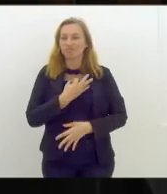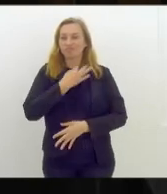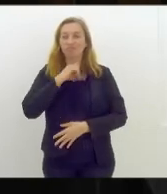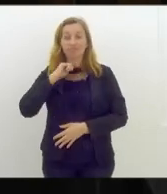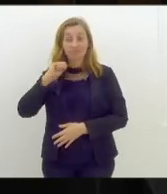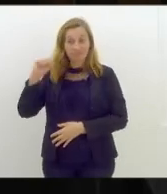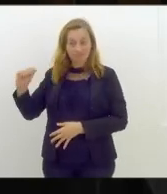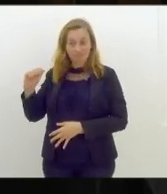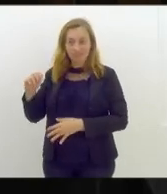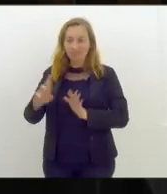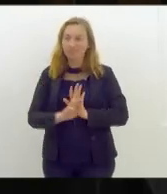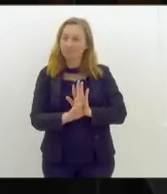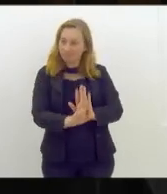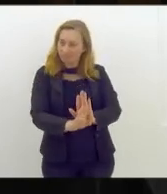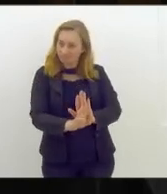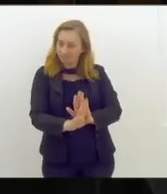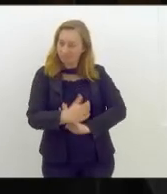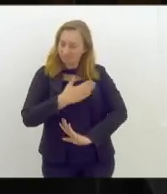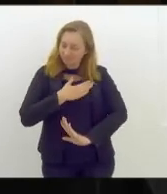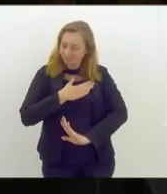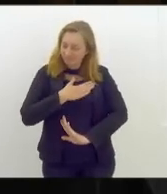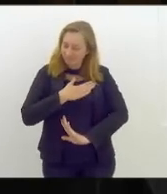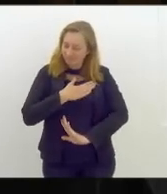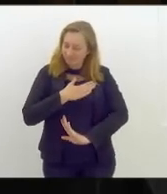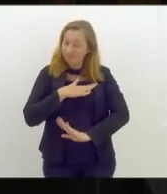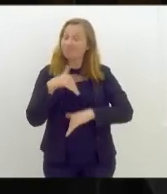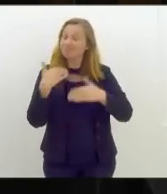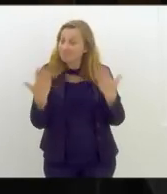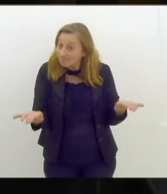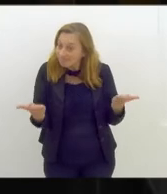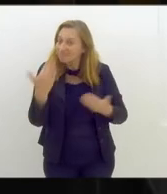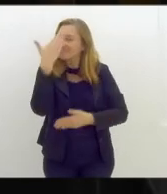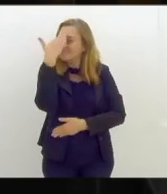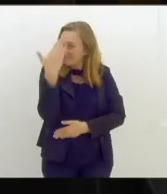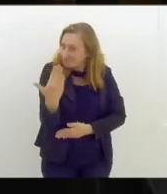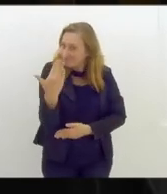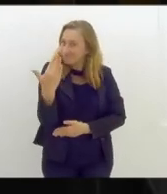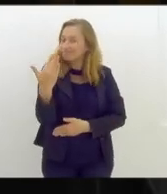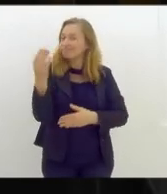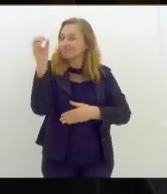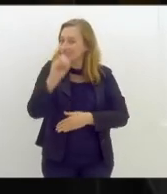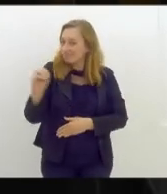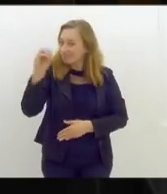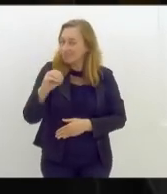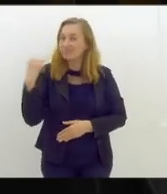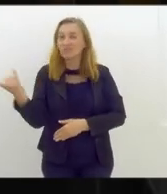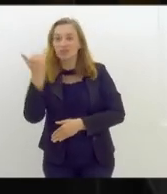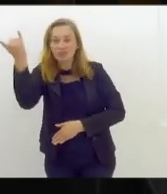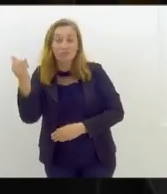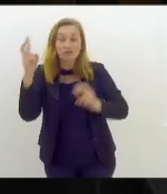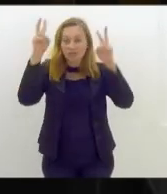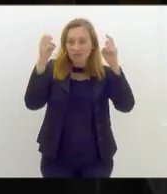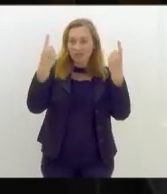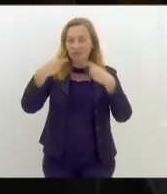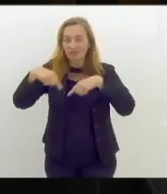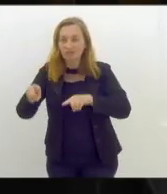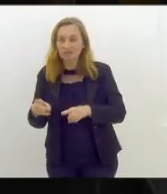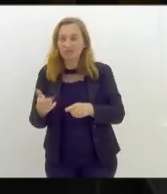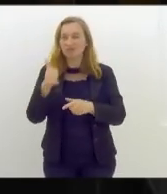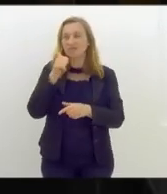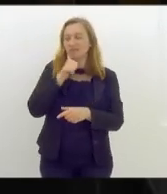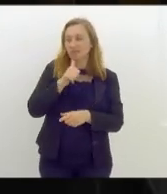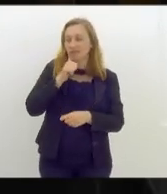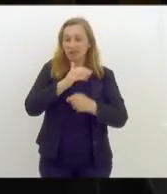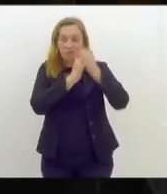Tiradentes, representa para mim. Então, agradecimento, outubro, importância do tema da violência contra a mulher e